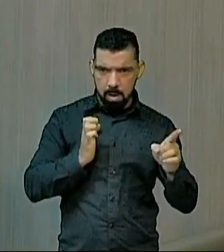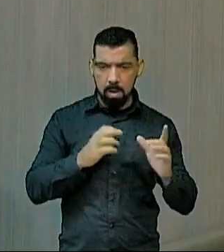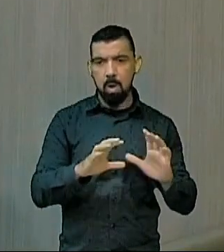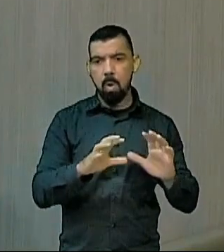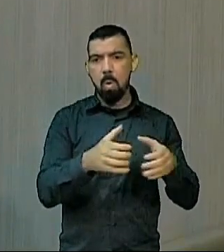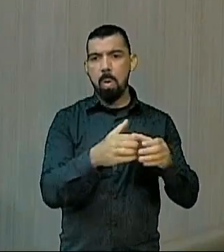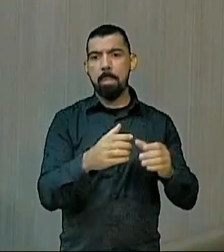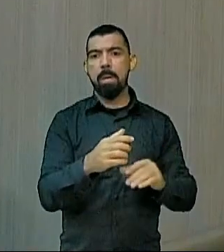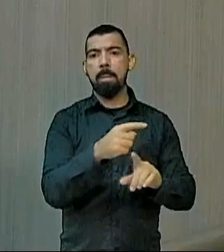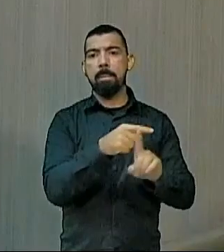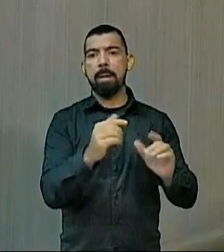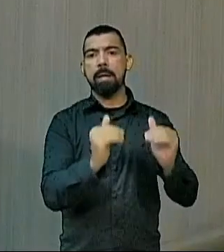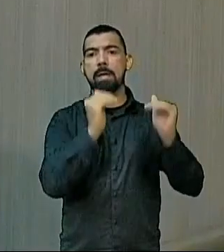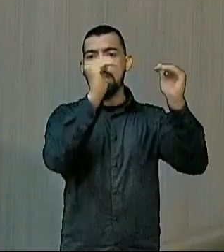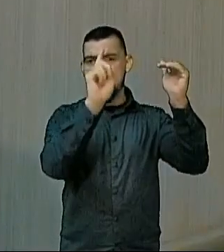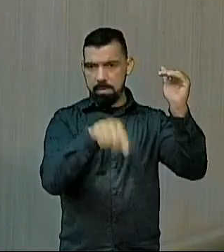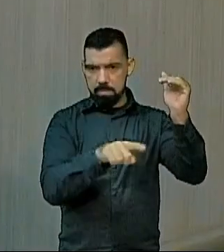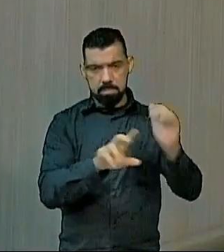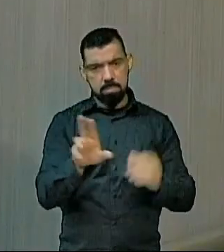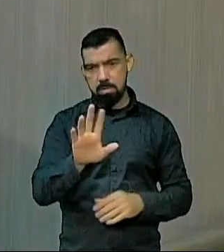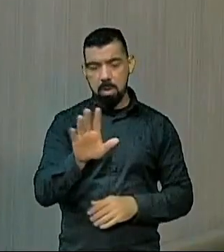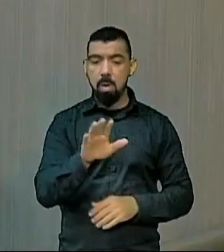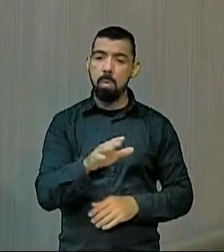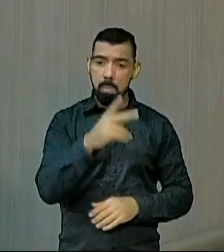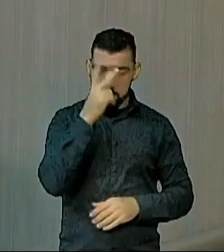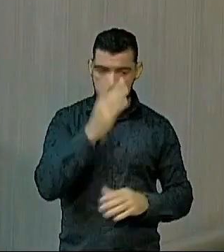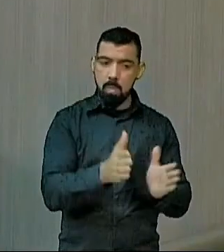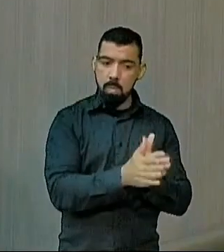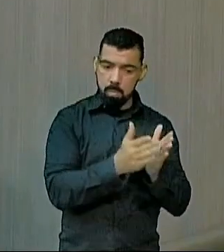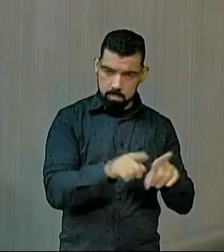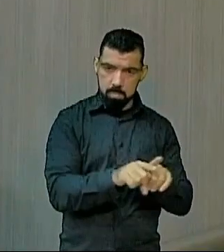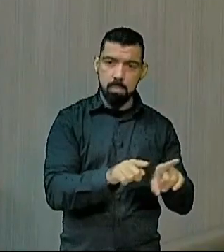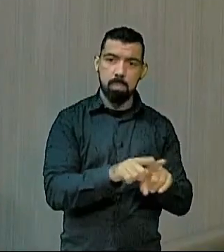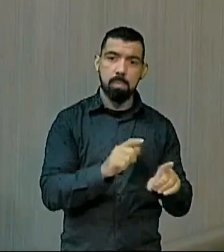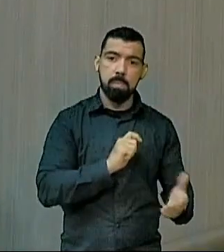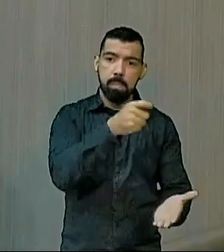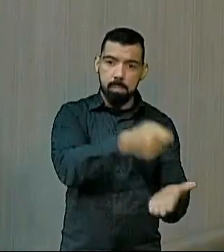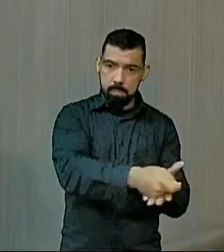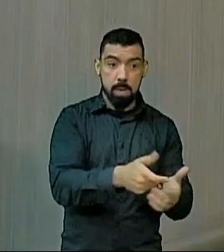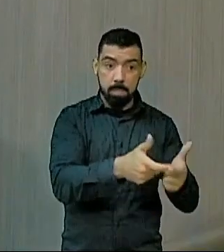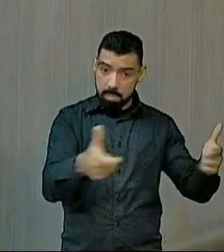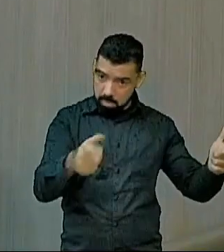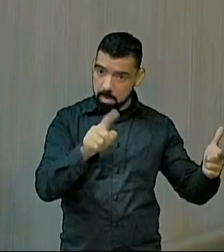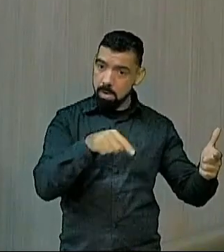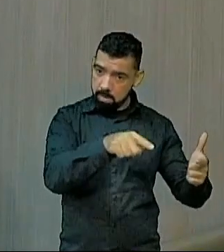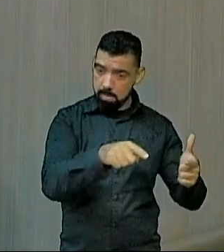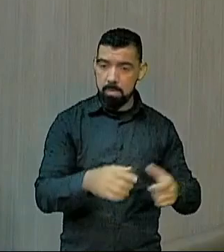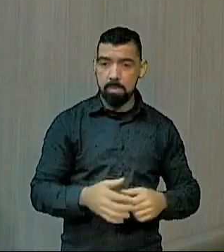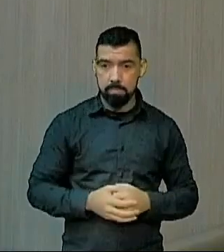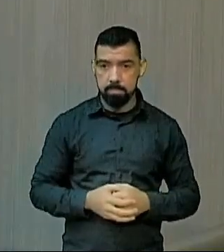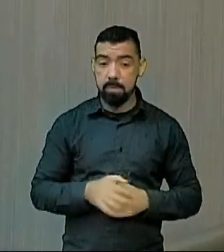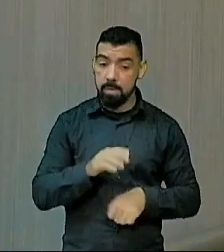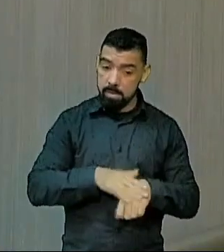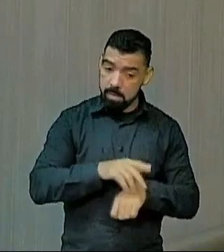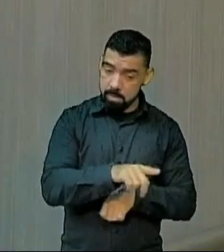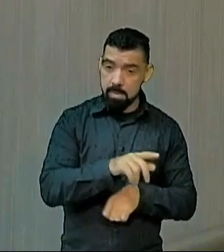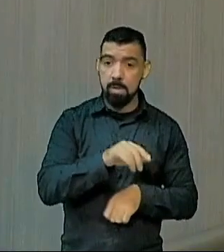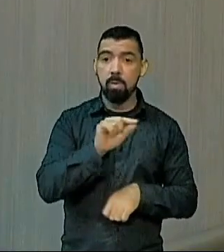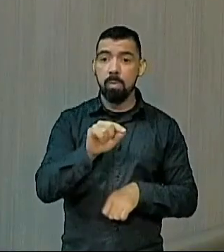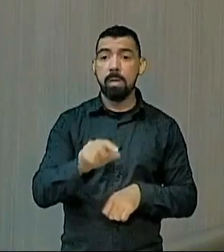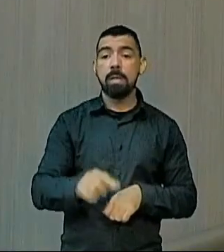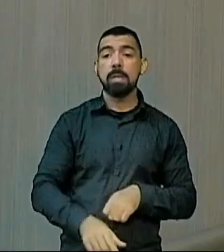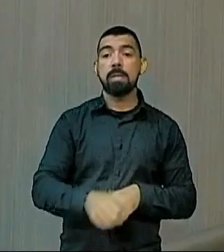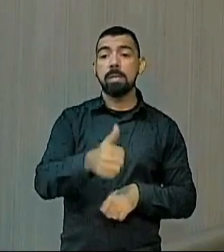só a classe média alta alta é a classe média baixa majoritariamente é ela que tá viabilizando esses